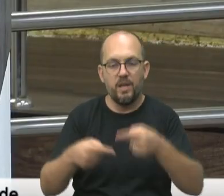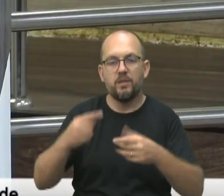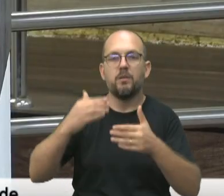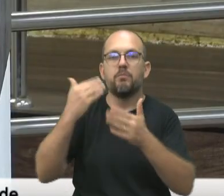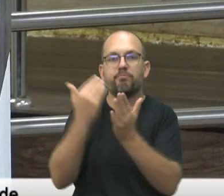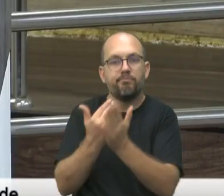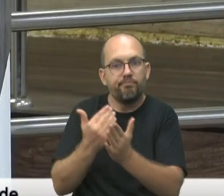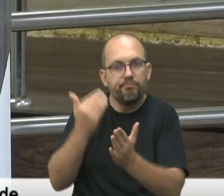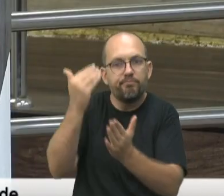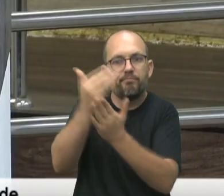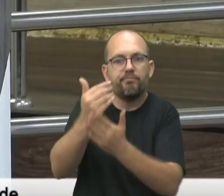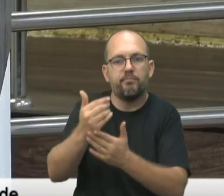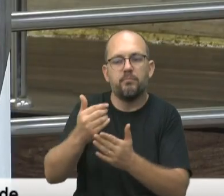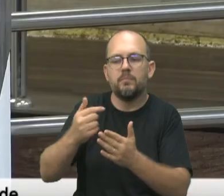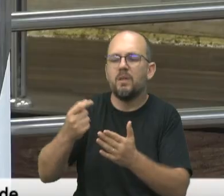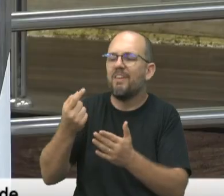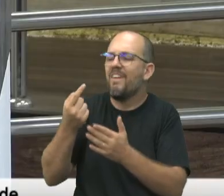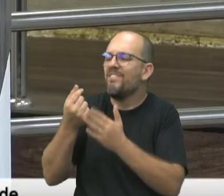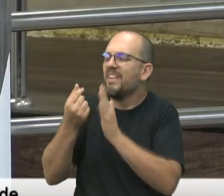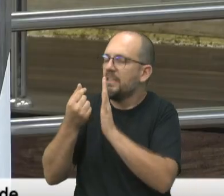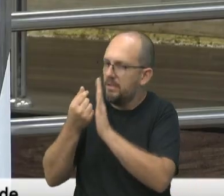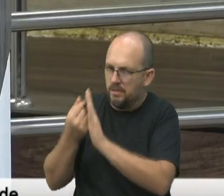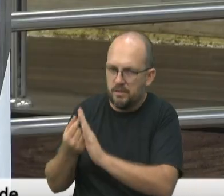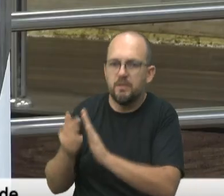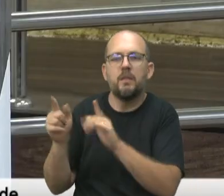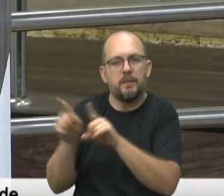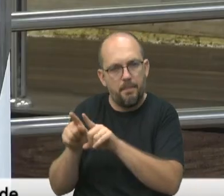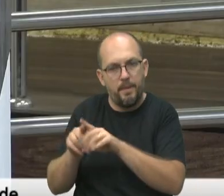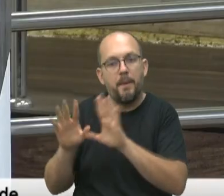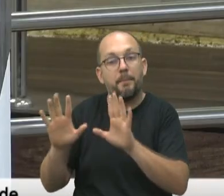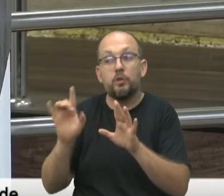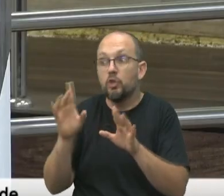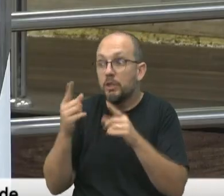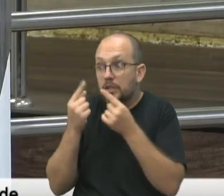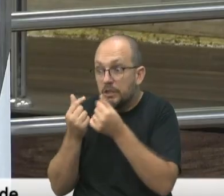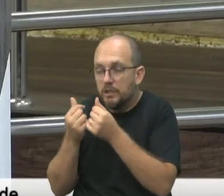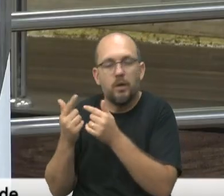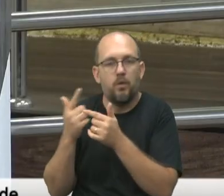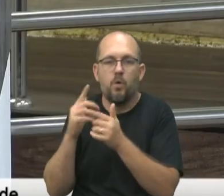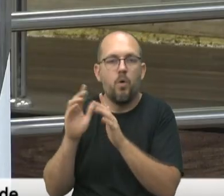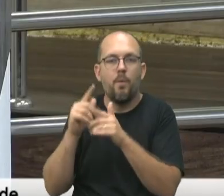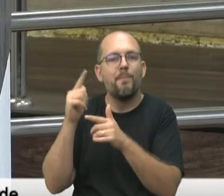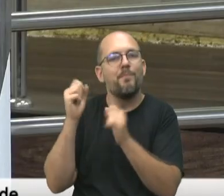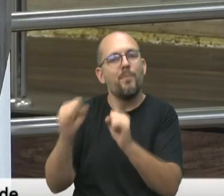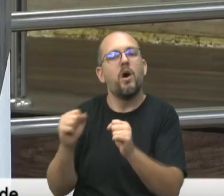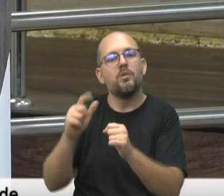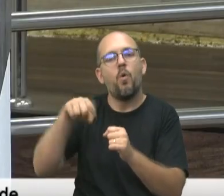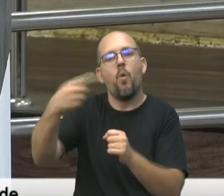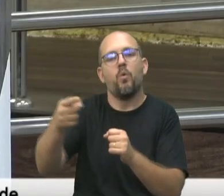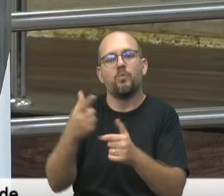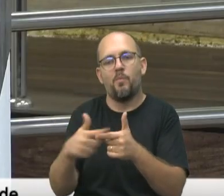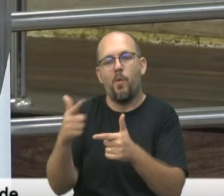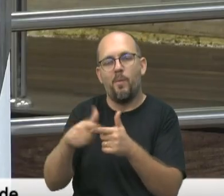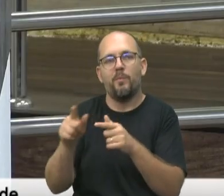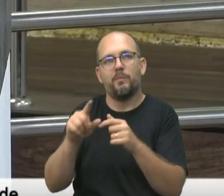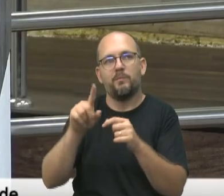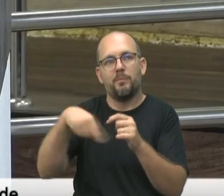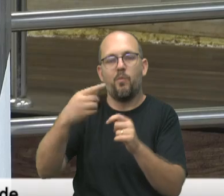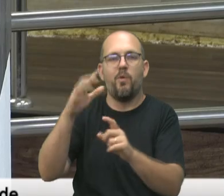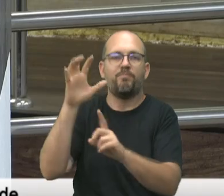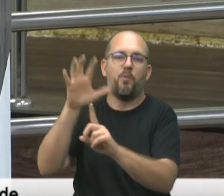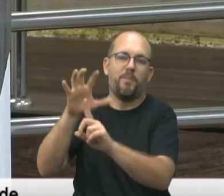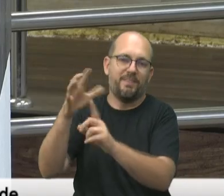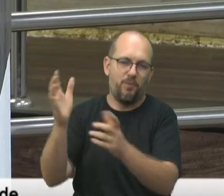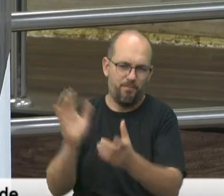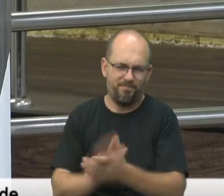além da questão financeira. Porque senão a gente também cria outros métodos de opressão. Enfim,